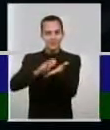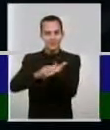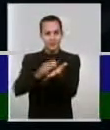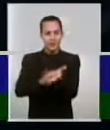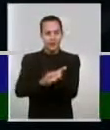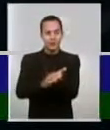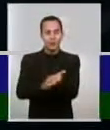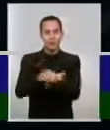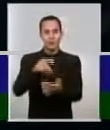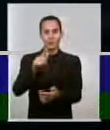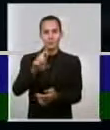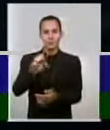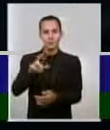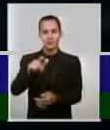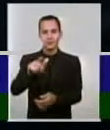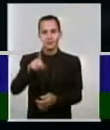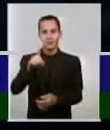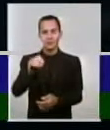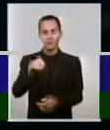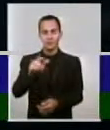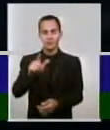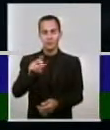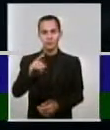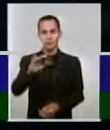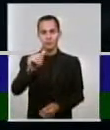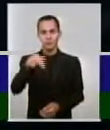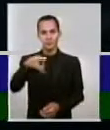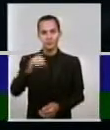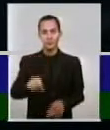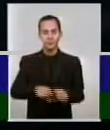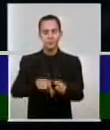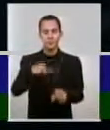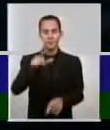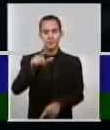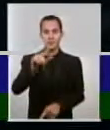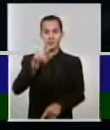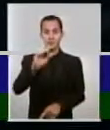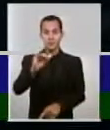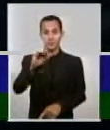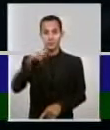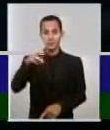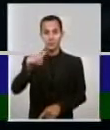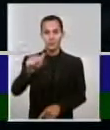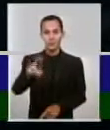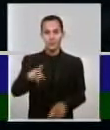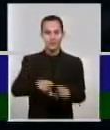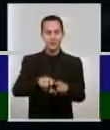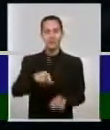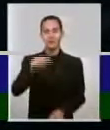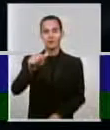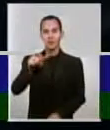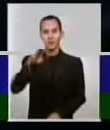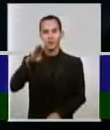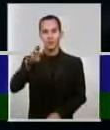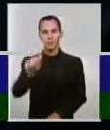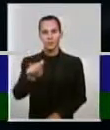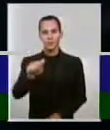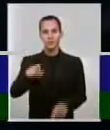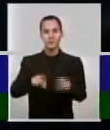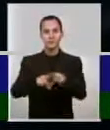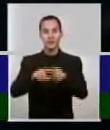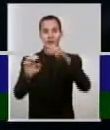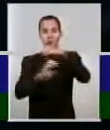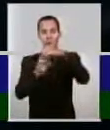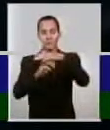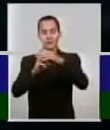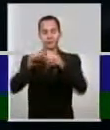senhor Geraldo Luciano Silva, Ciomar Pérez da Silva, Alba Lima Pereira e a empresa